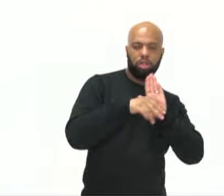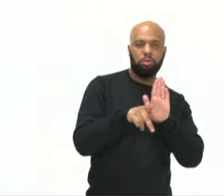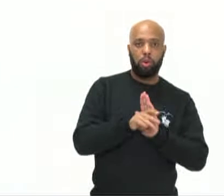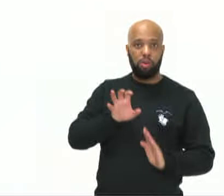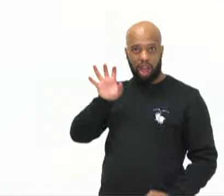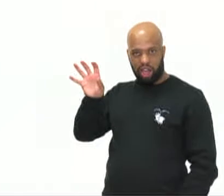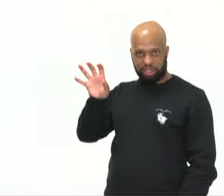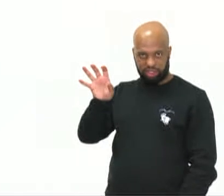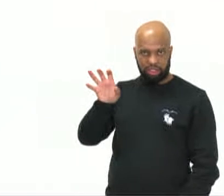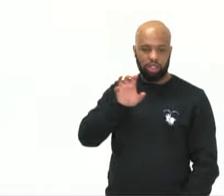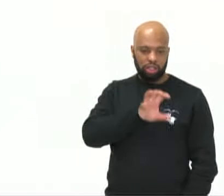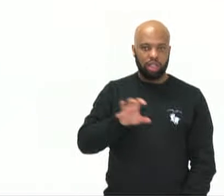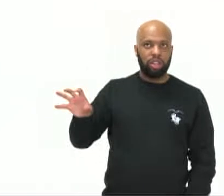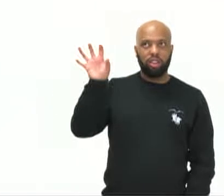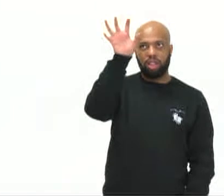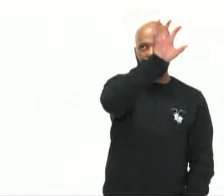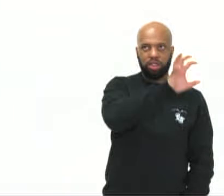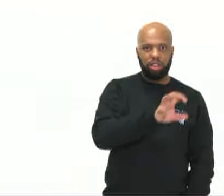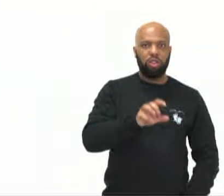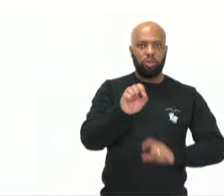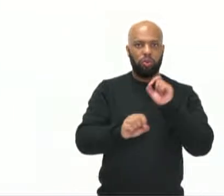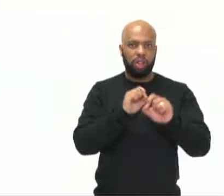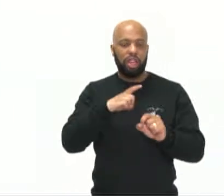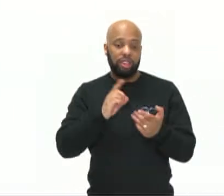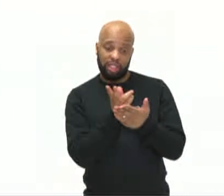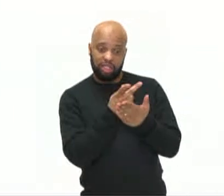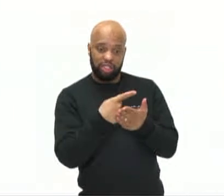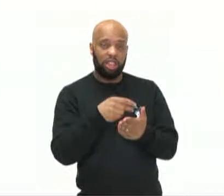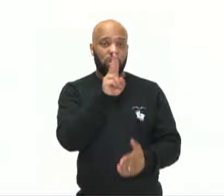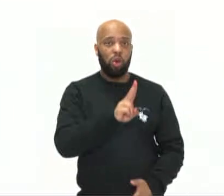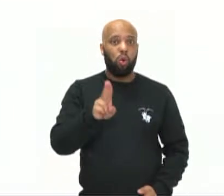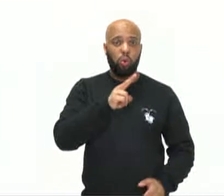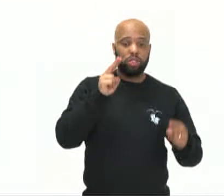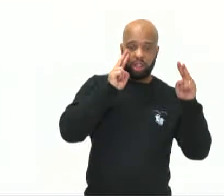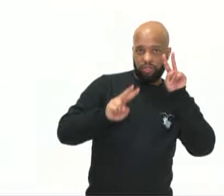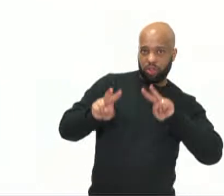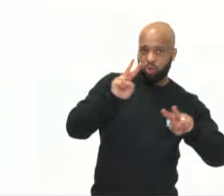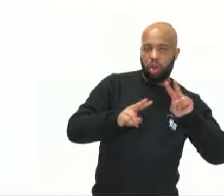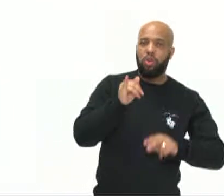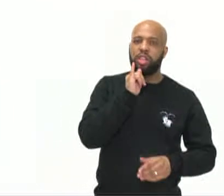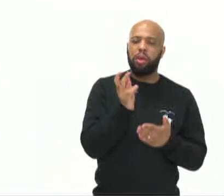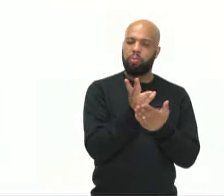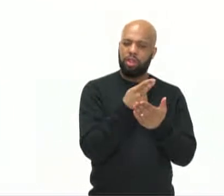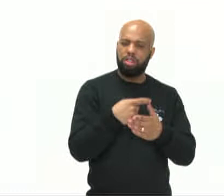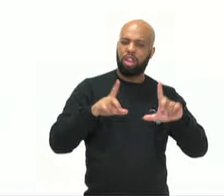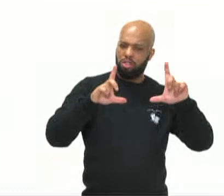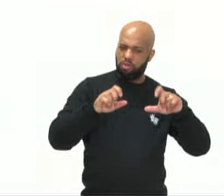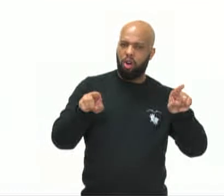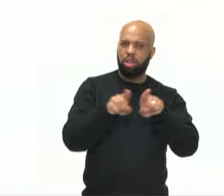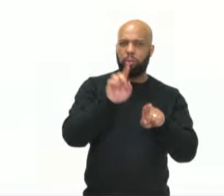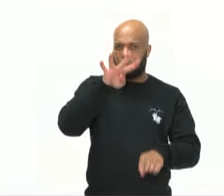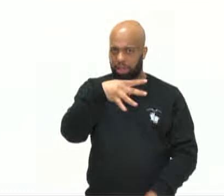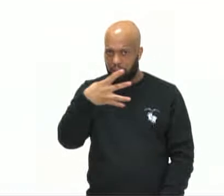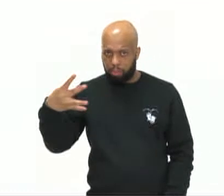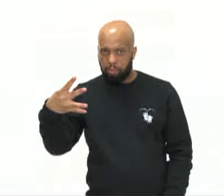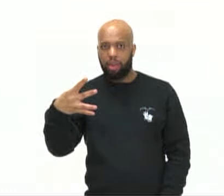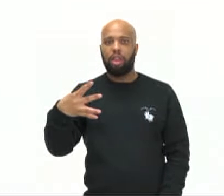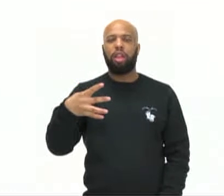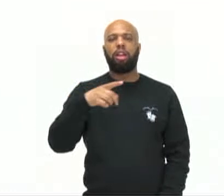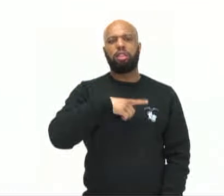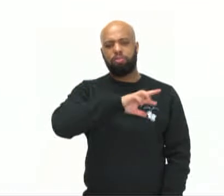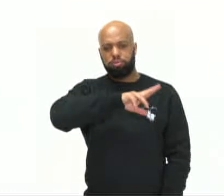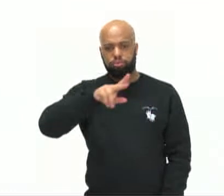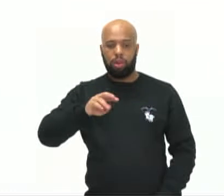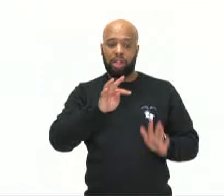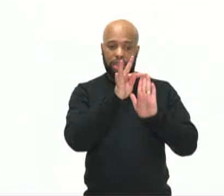os quais se trata de criação gráfica, que utiliza recursos visuais, desenhos, fotografias, tabelas, conjugados a